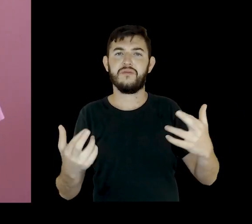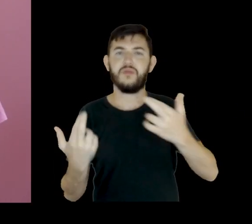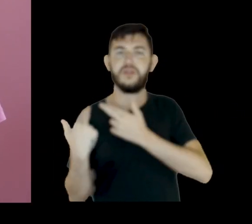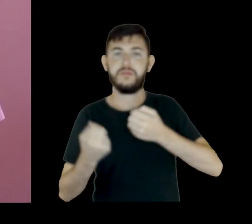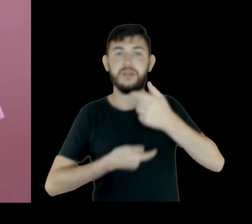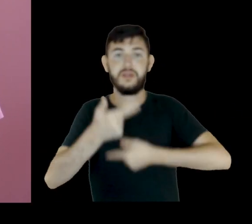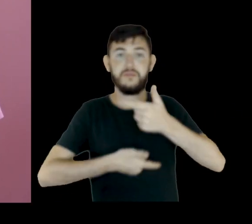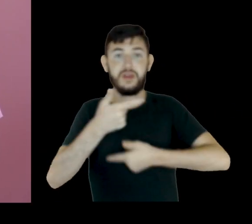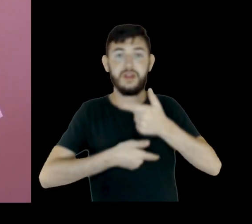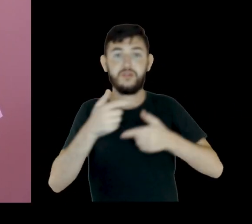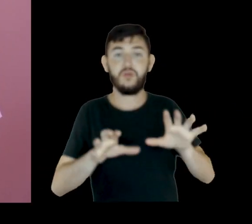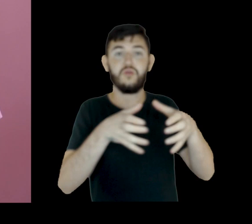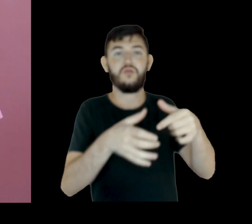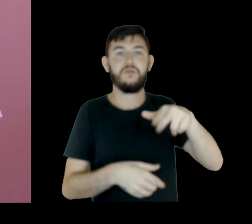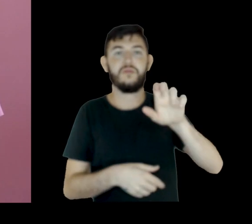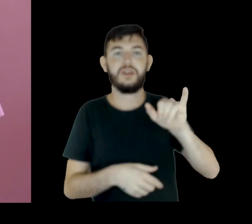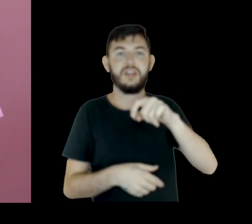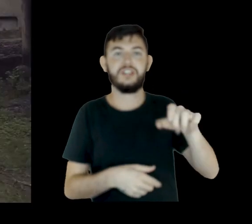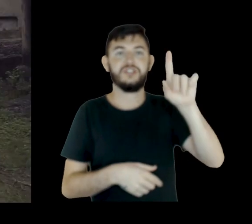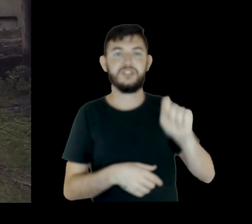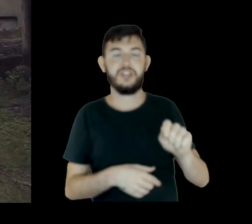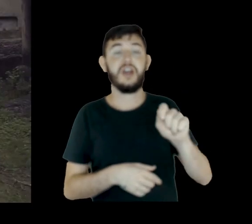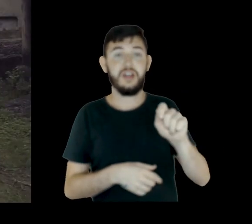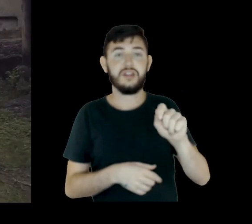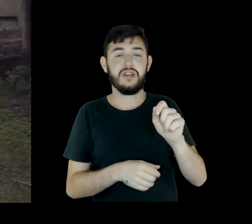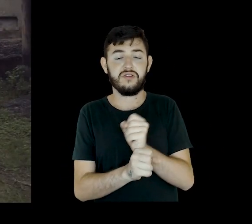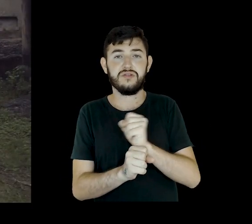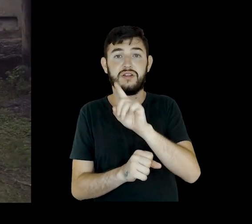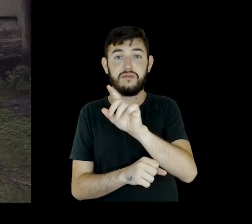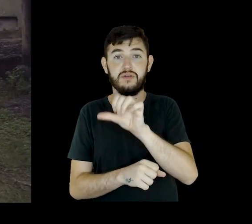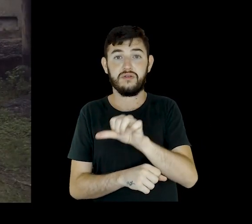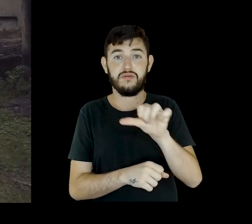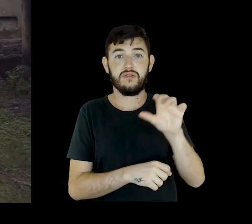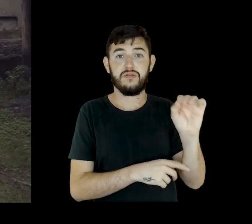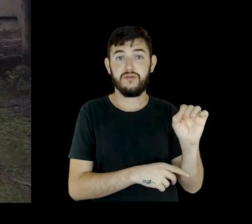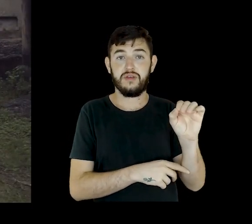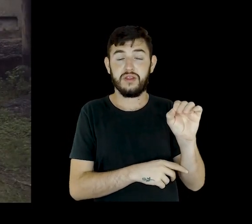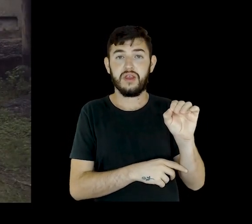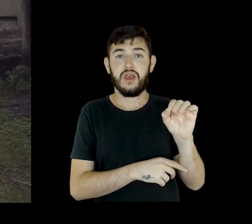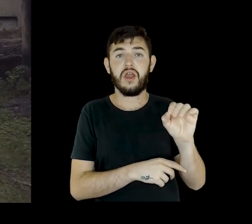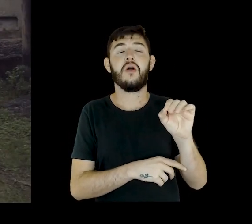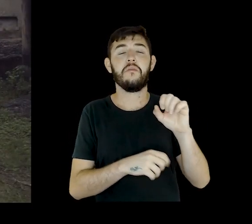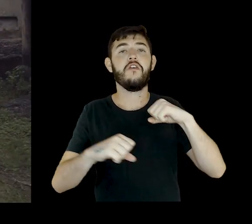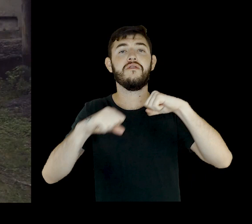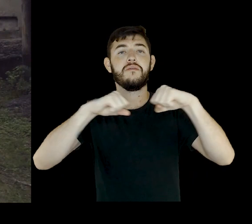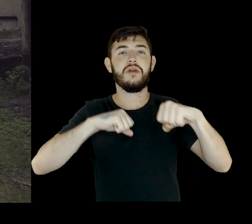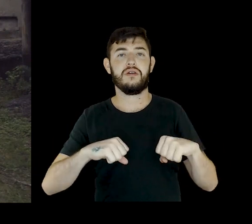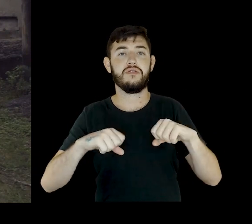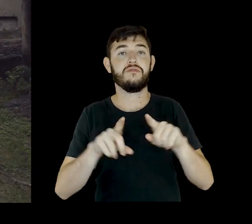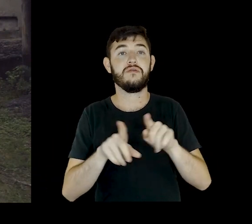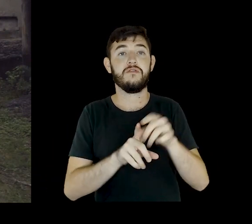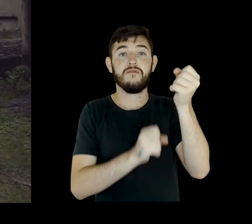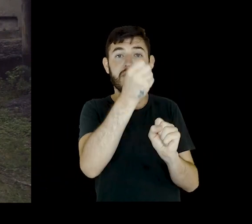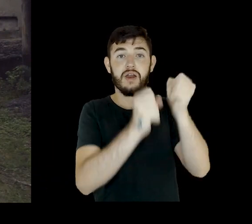da luta dos próprios trabalhadores queixadas, que já no começo dos anos 90 se formaram um movimento pela reapropriação da fábrica,